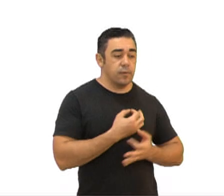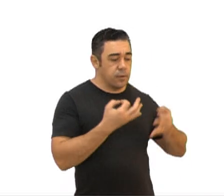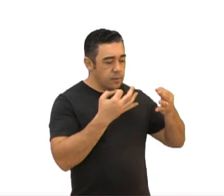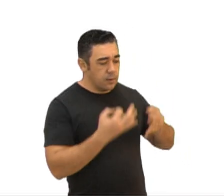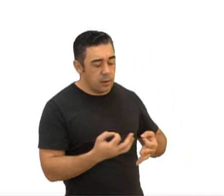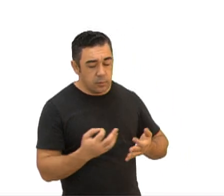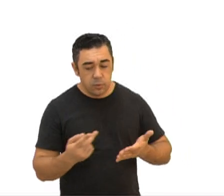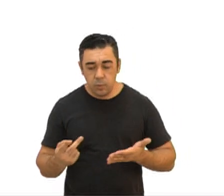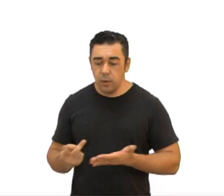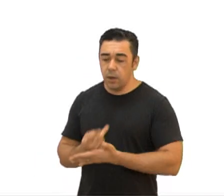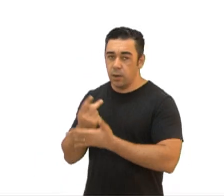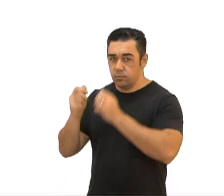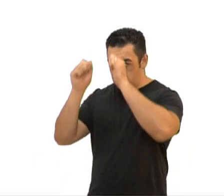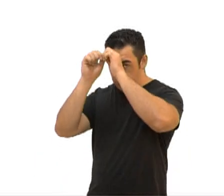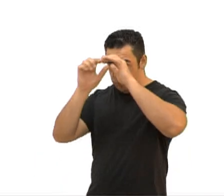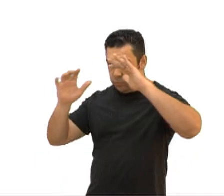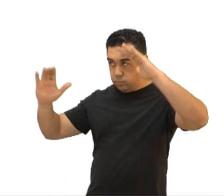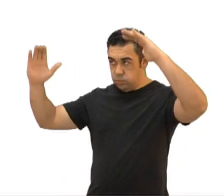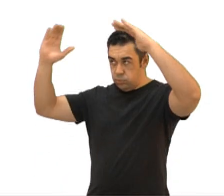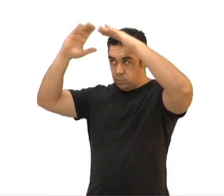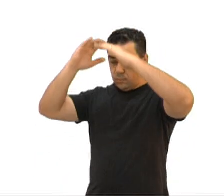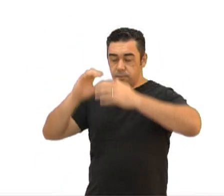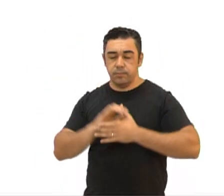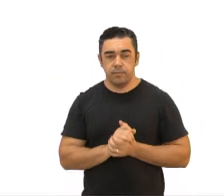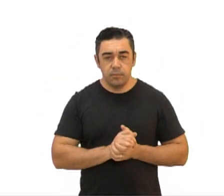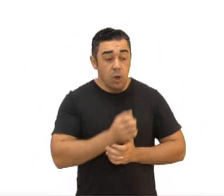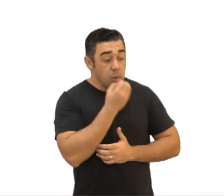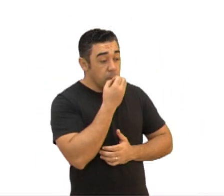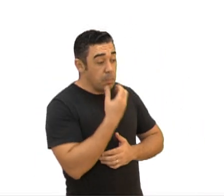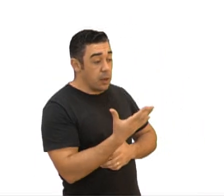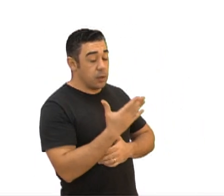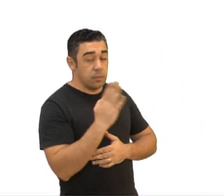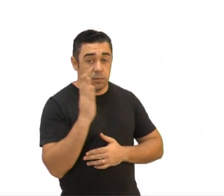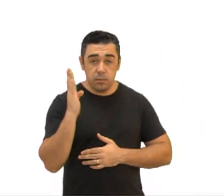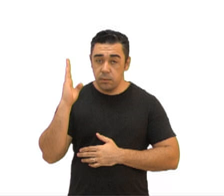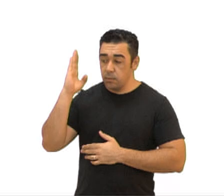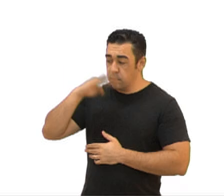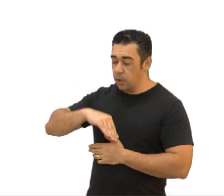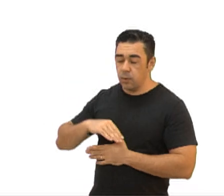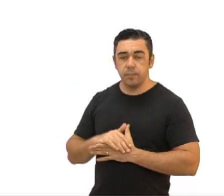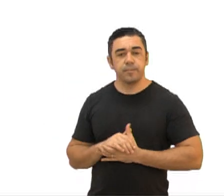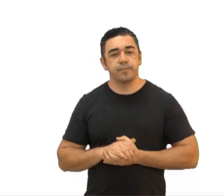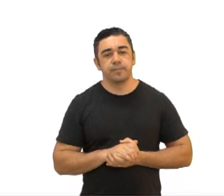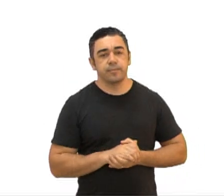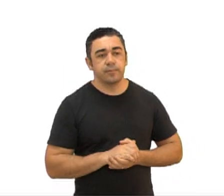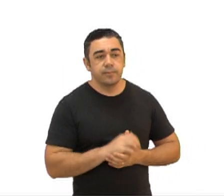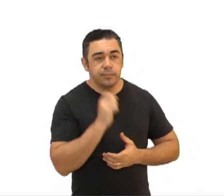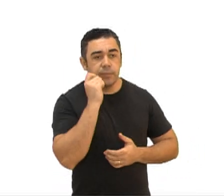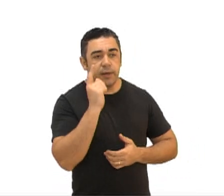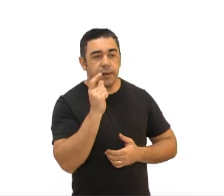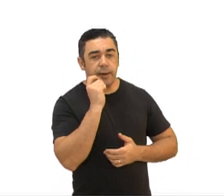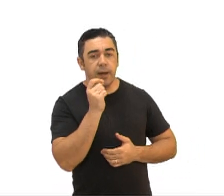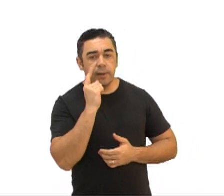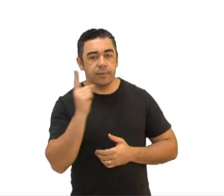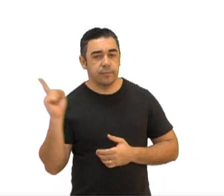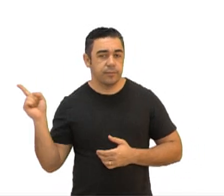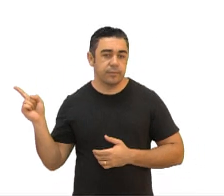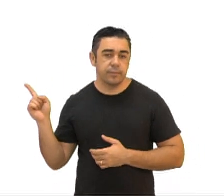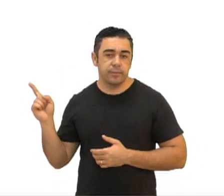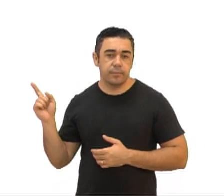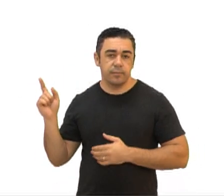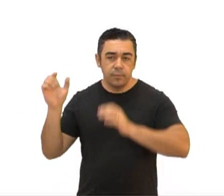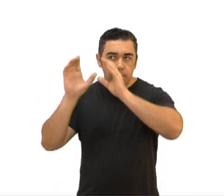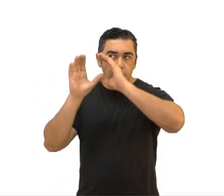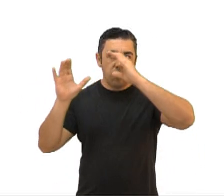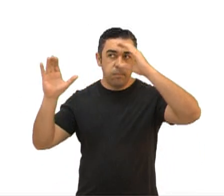errado, o bem e o mal. E aí, o que o Garfield infere, né, e